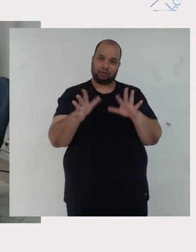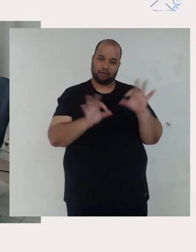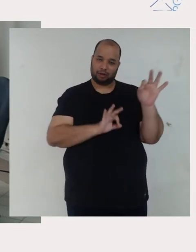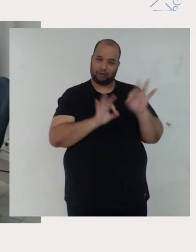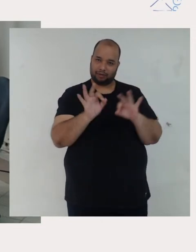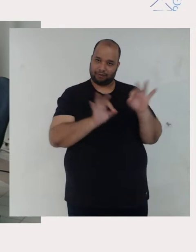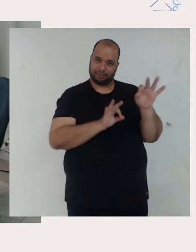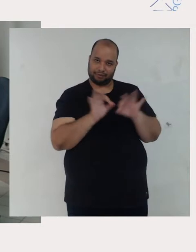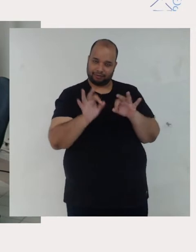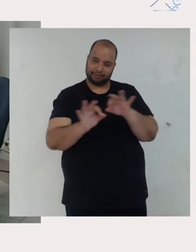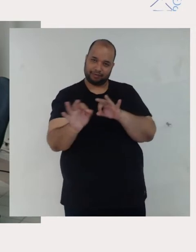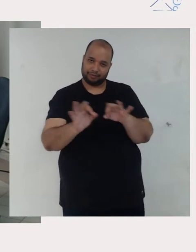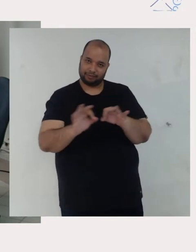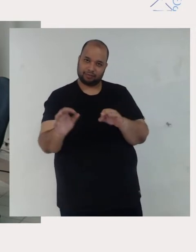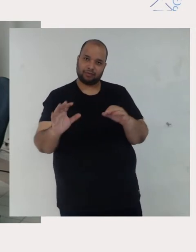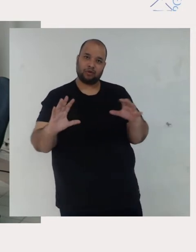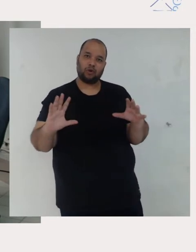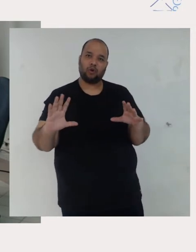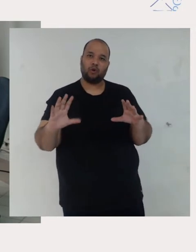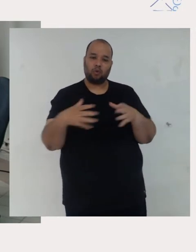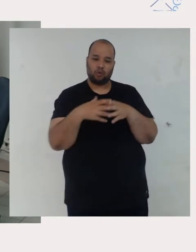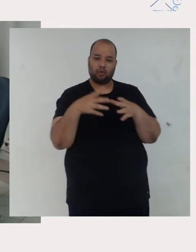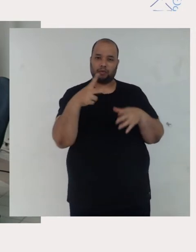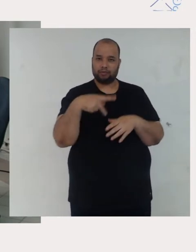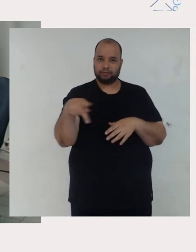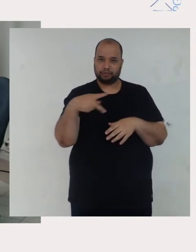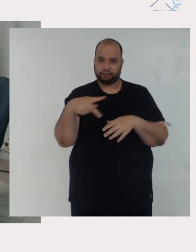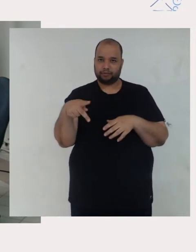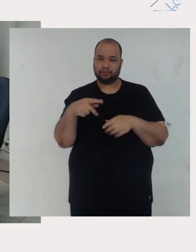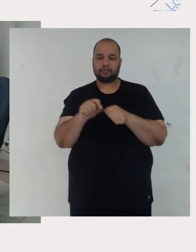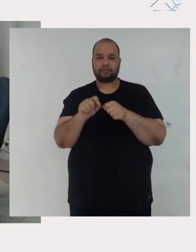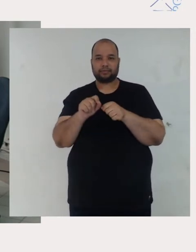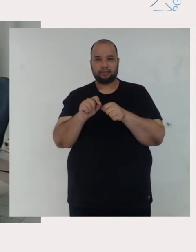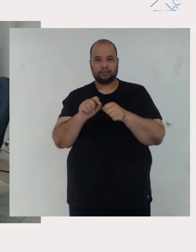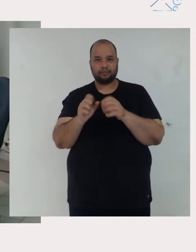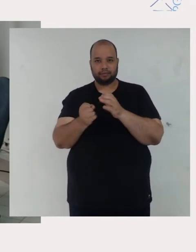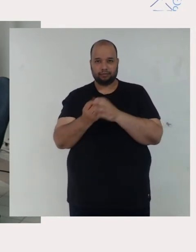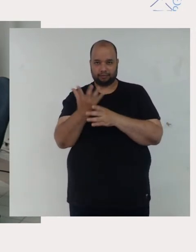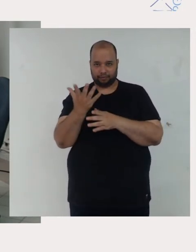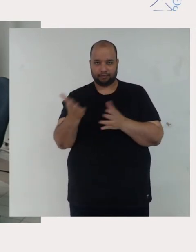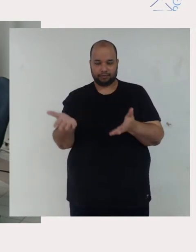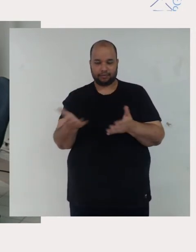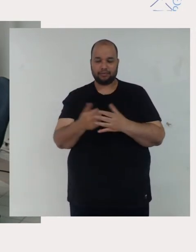graduação ao grupo de professores que promoveu, né,